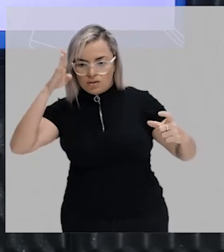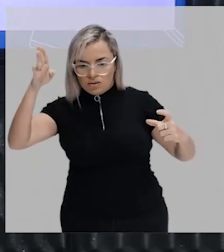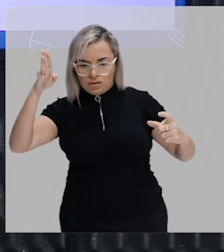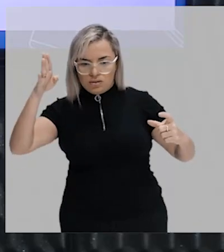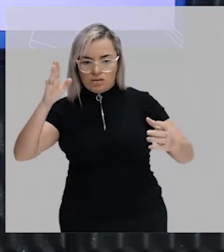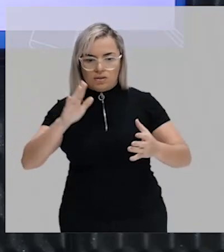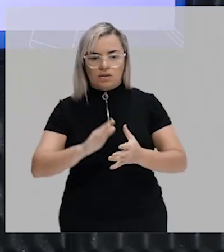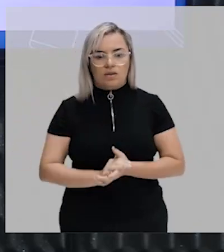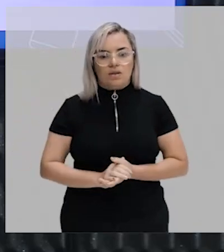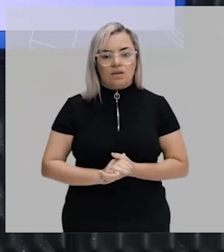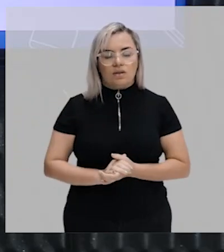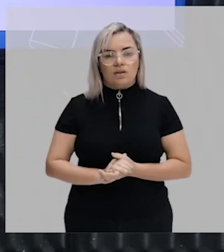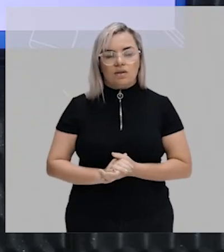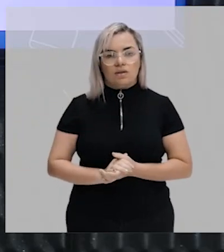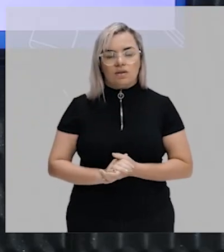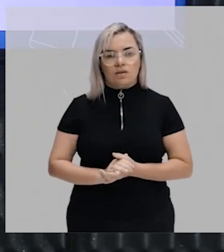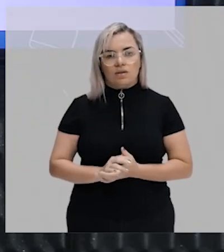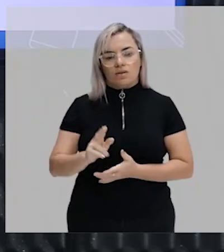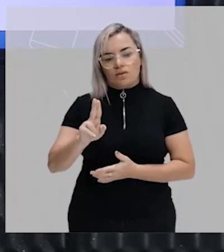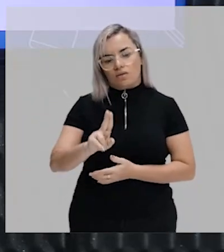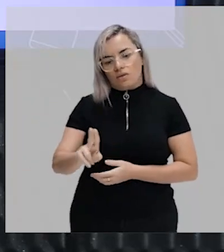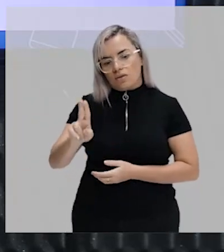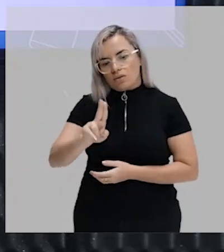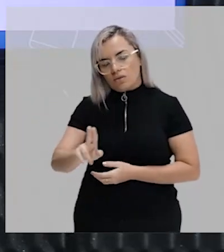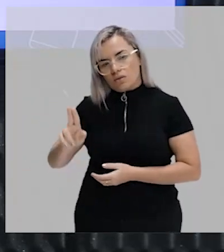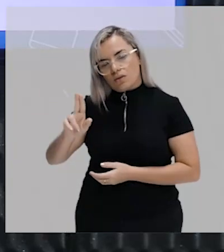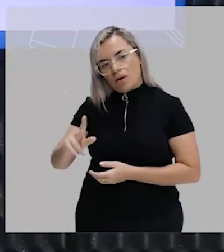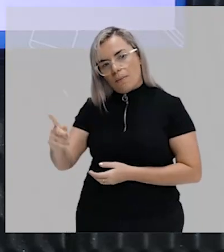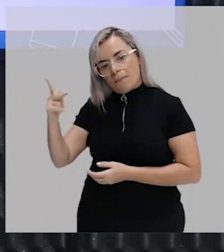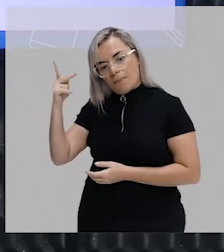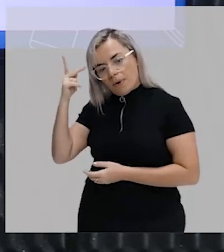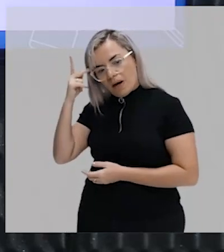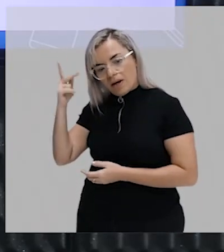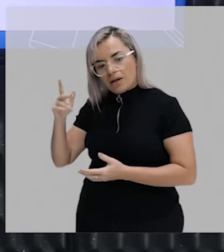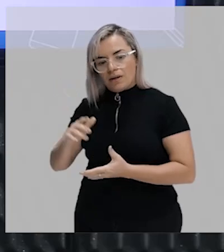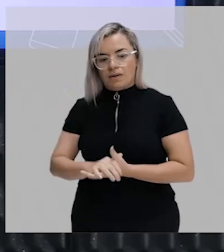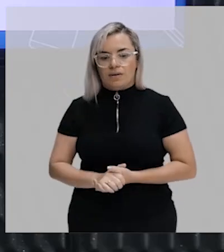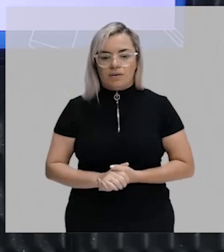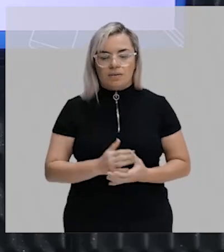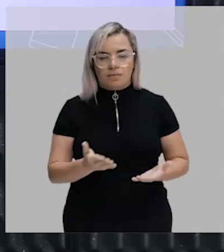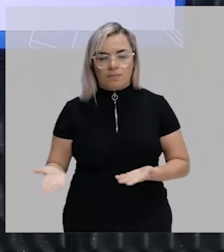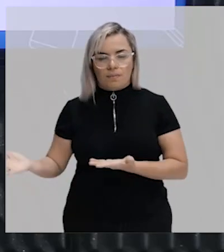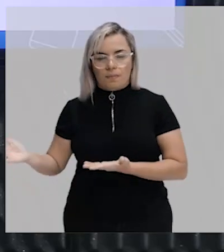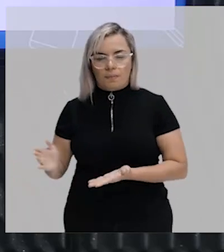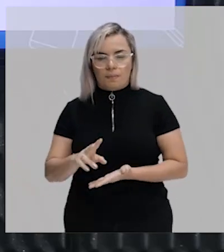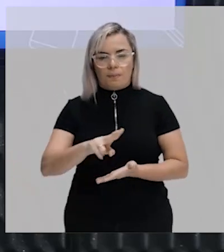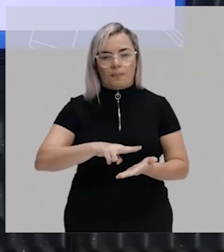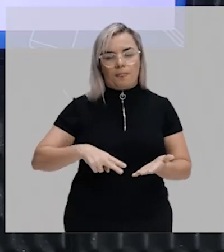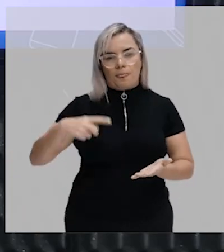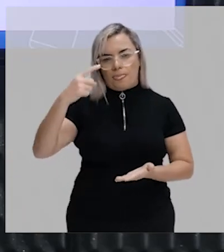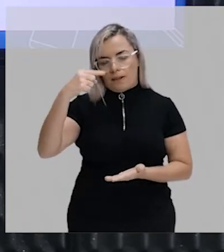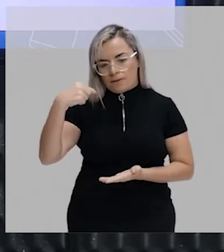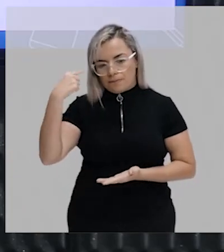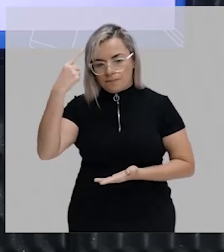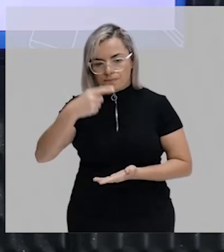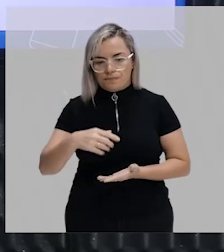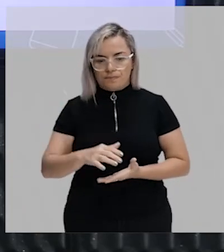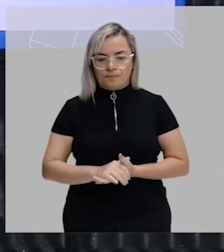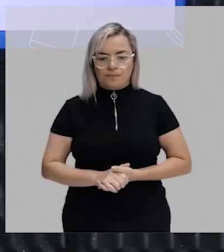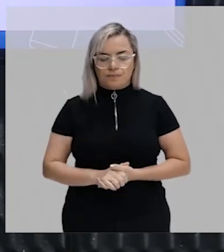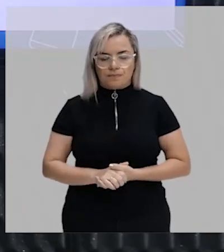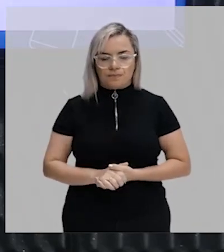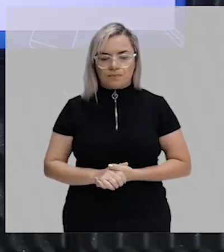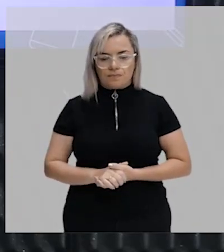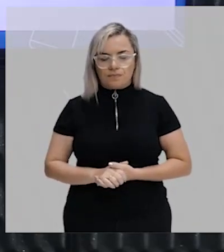por excelência, é para. En los últimos 2 años, he ahorrado